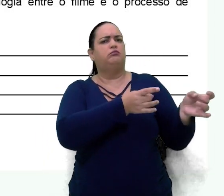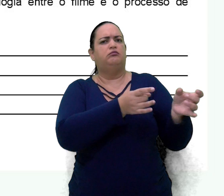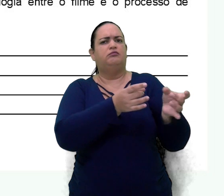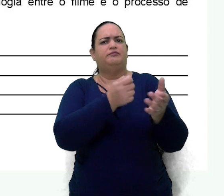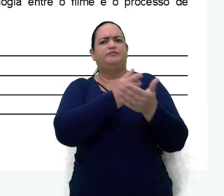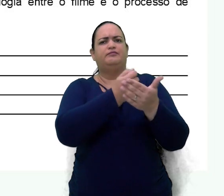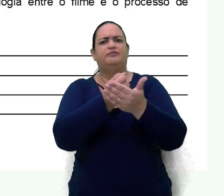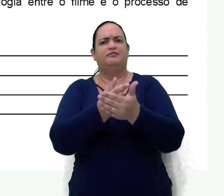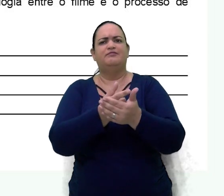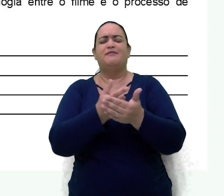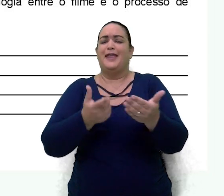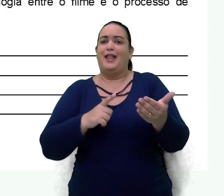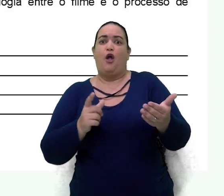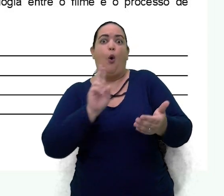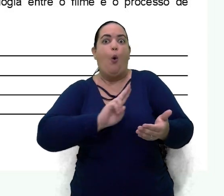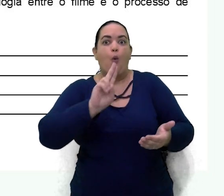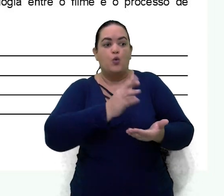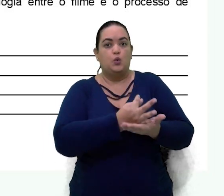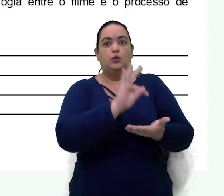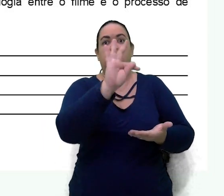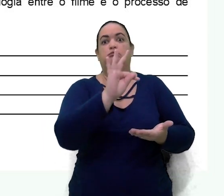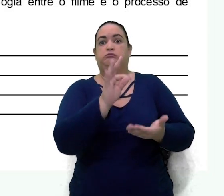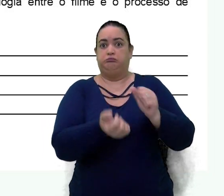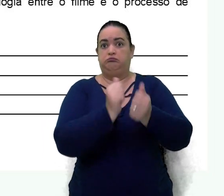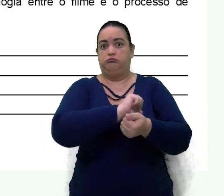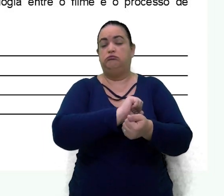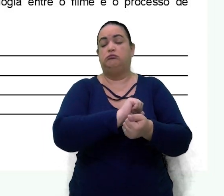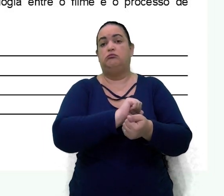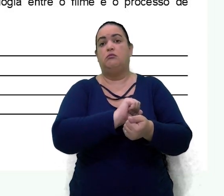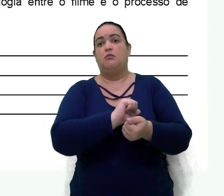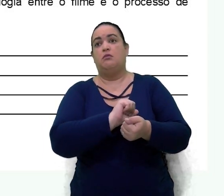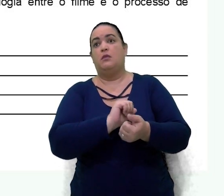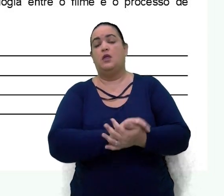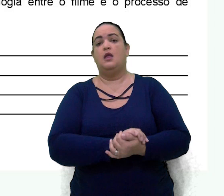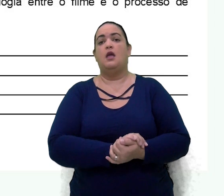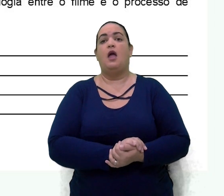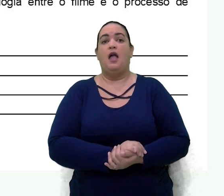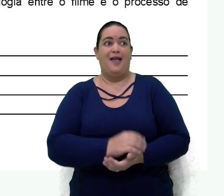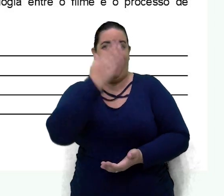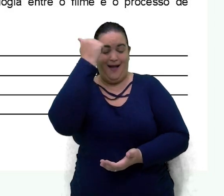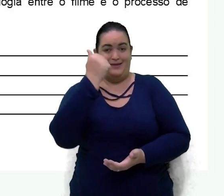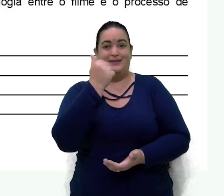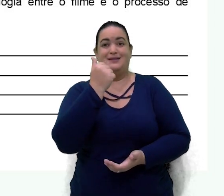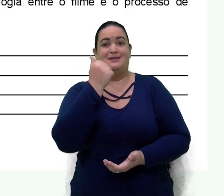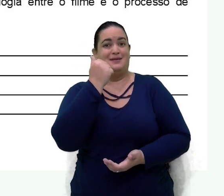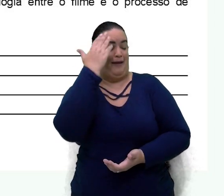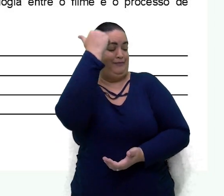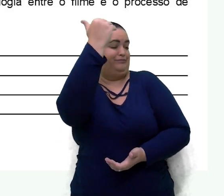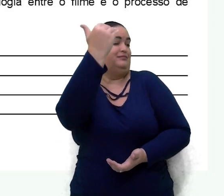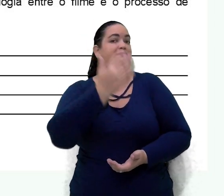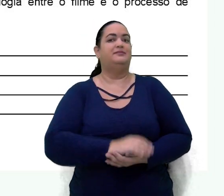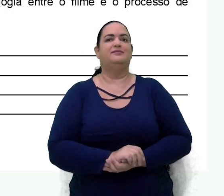Às tecnologias mais avançadas? Ele usufrui da indústria? Ele adota o glamour? Né? E todas